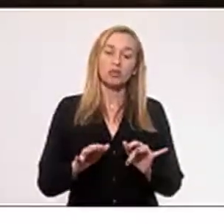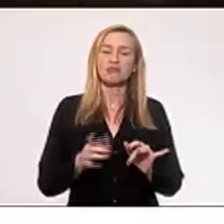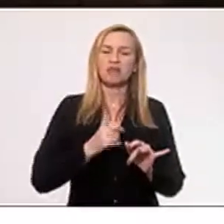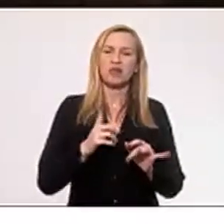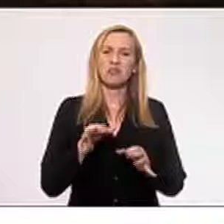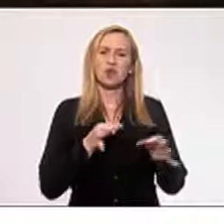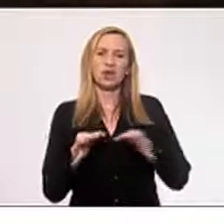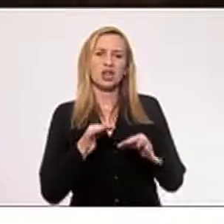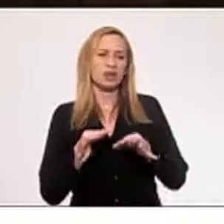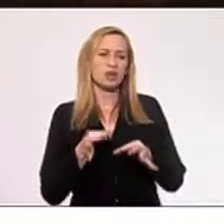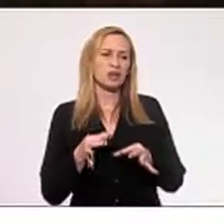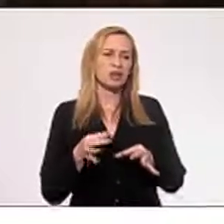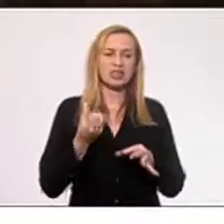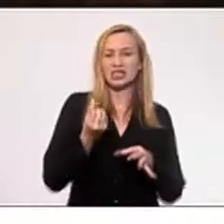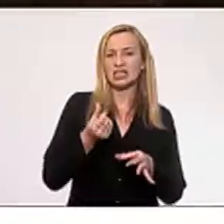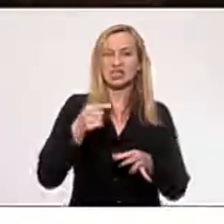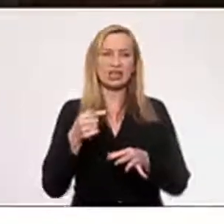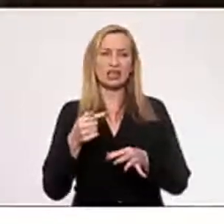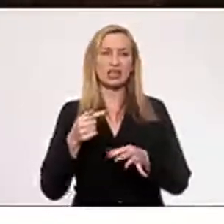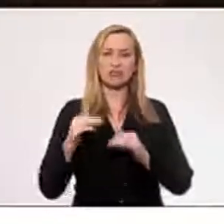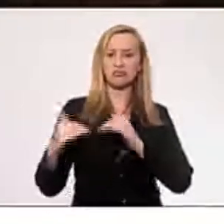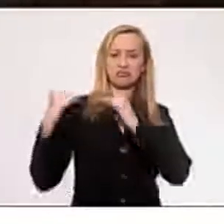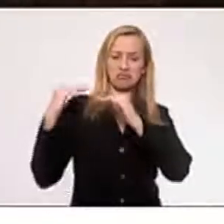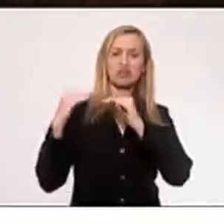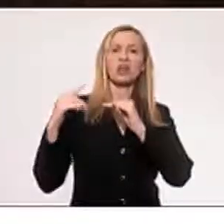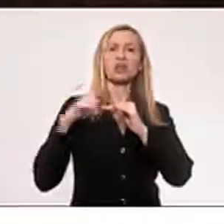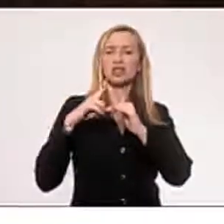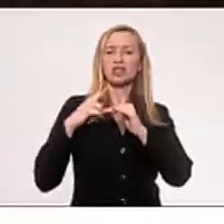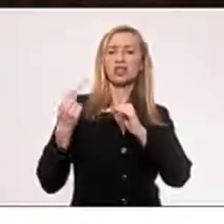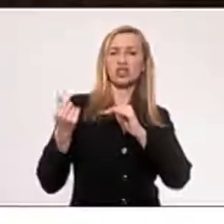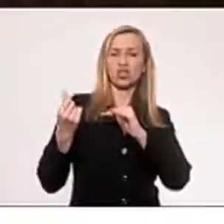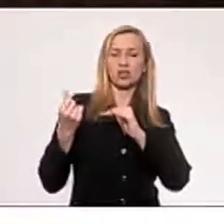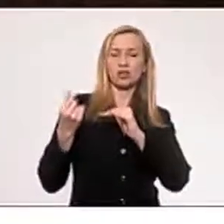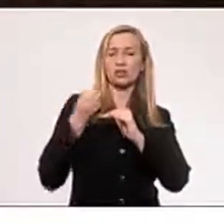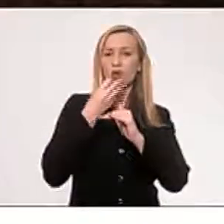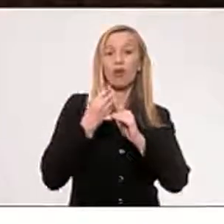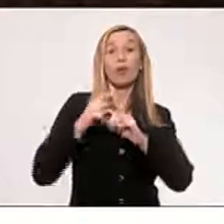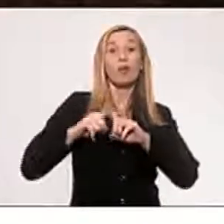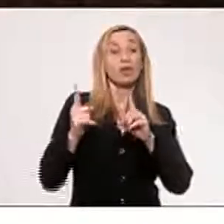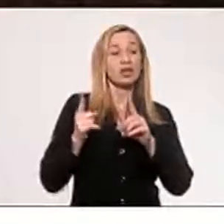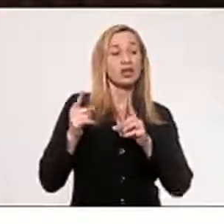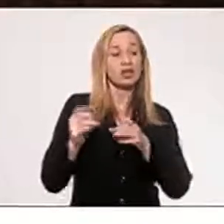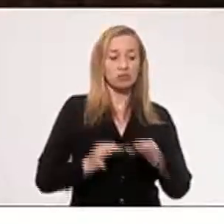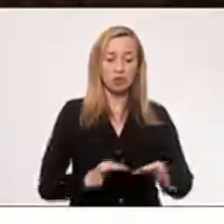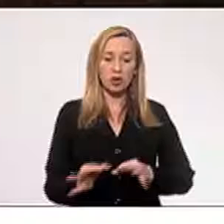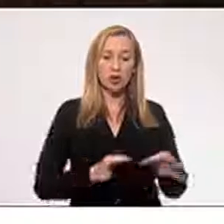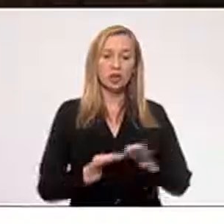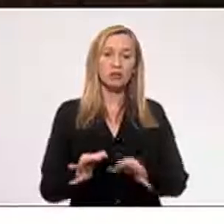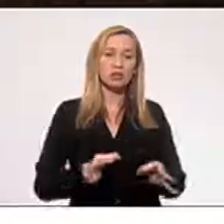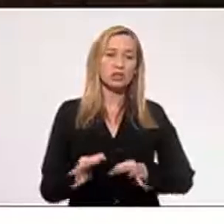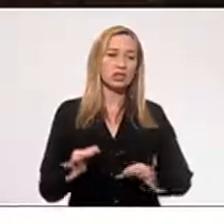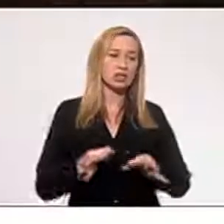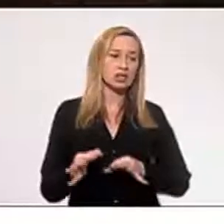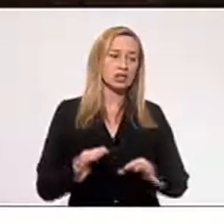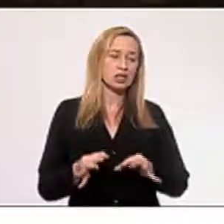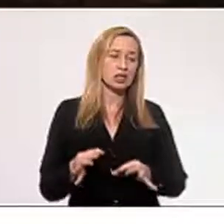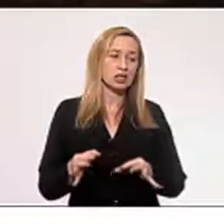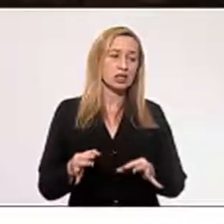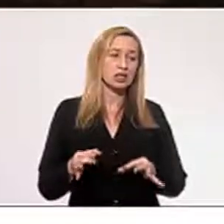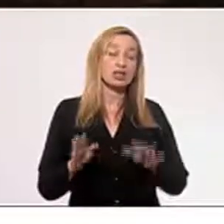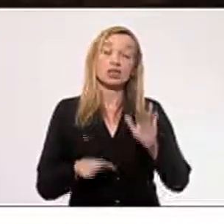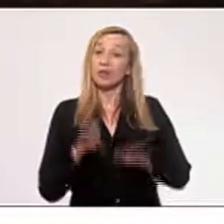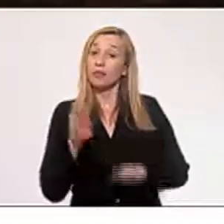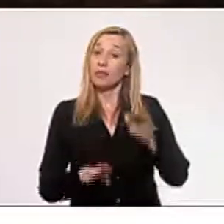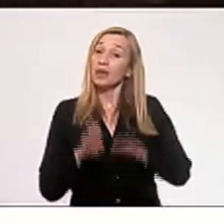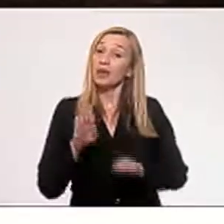linha, conceito 6 e 7, porque eles têm recursos assegurados, mas os programas que precisam ser consolidados dependem de